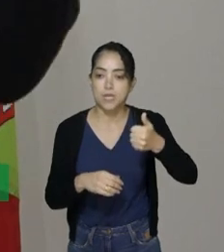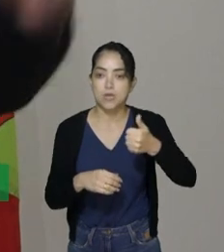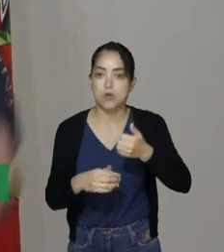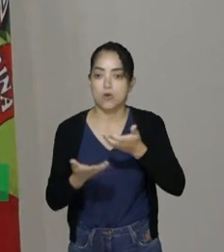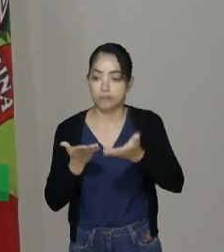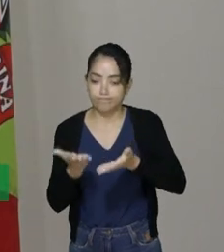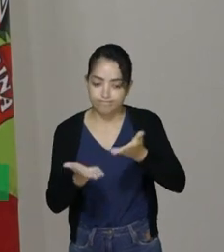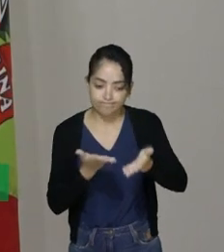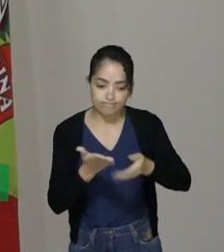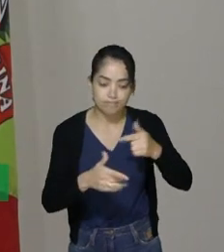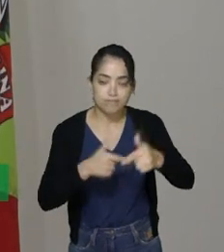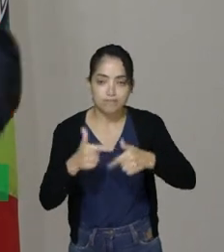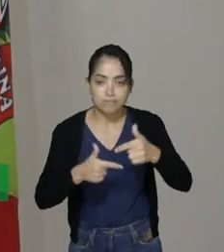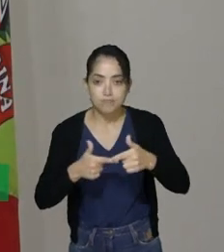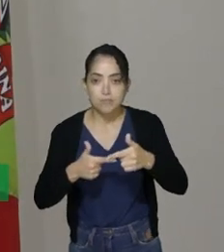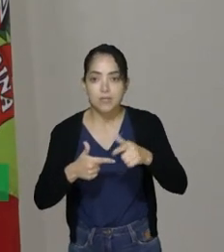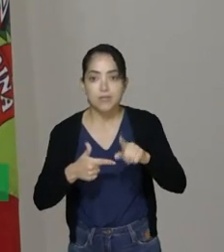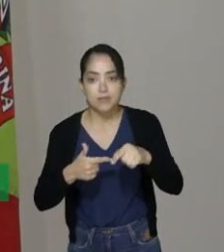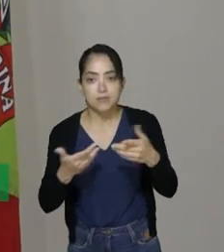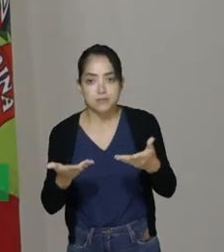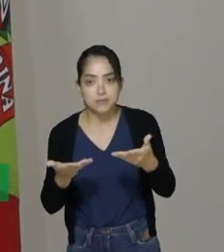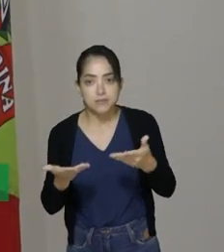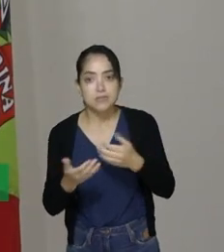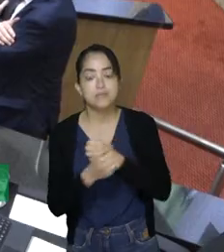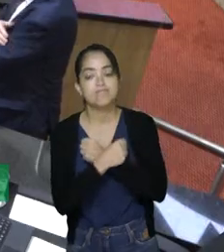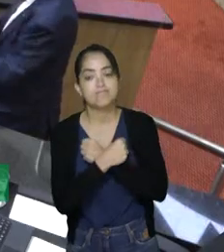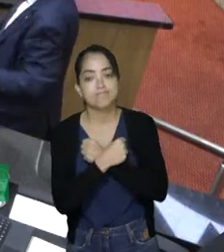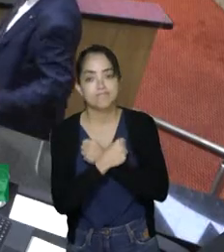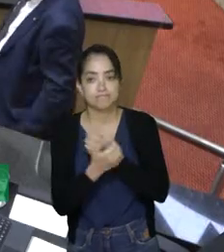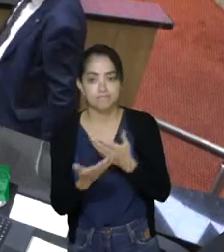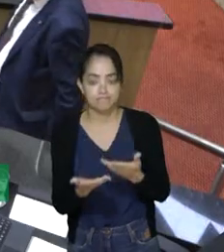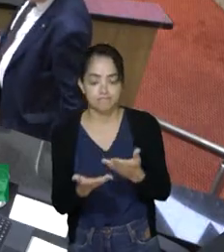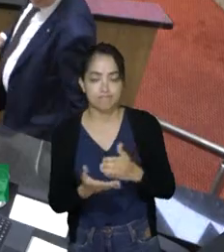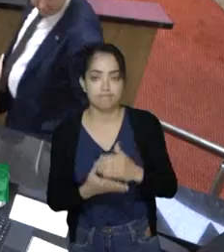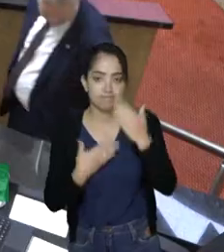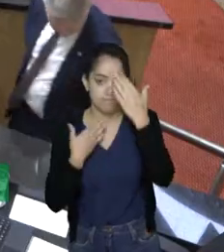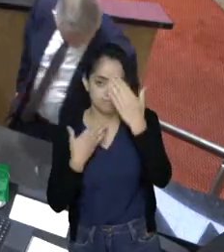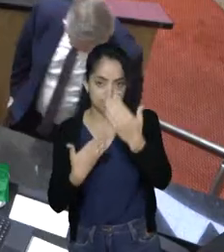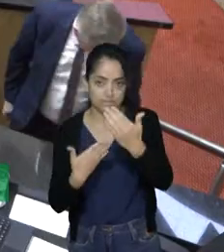assim que eu quero sair daqui. Obrigado de coração a todos.